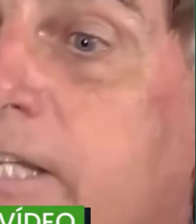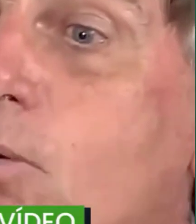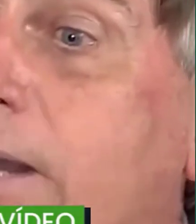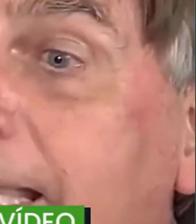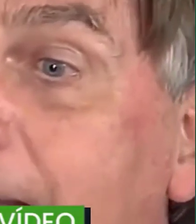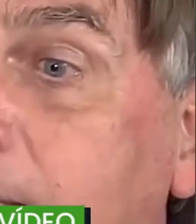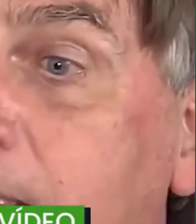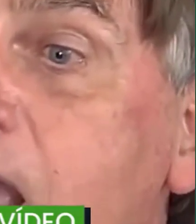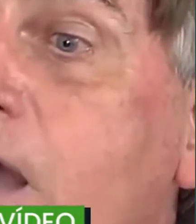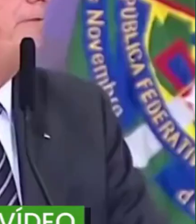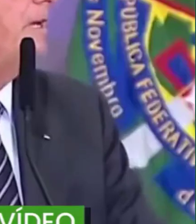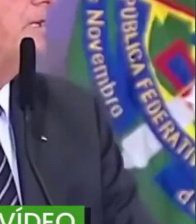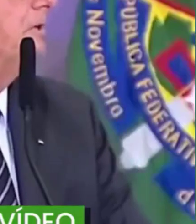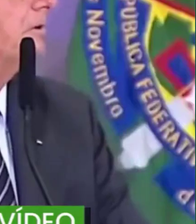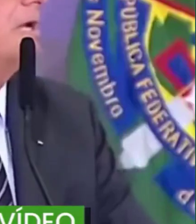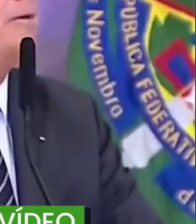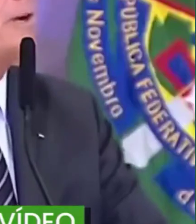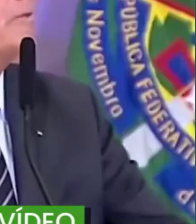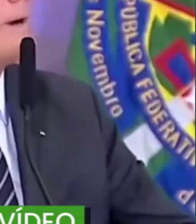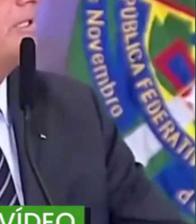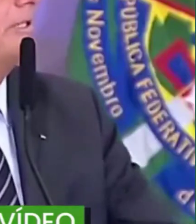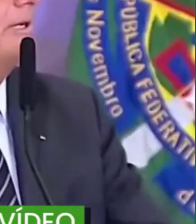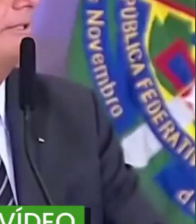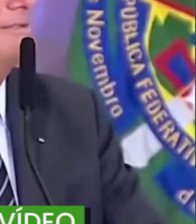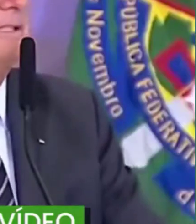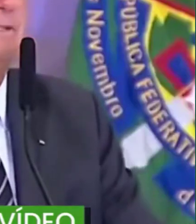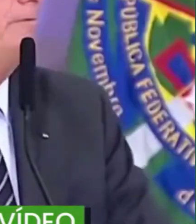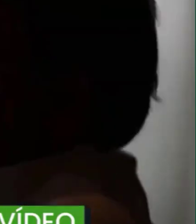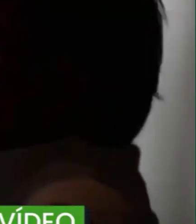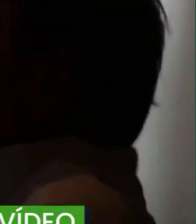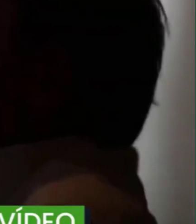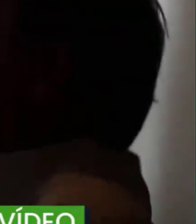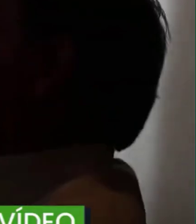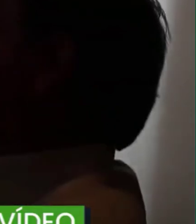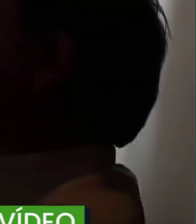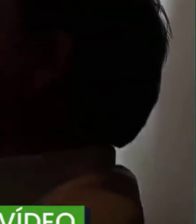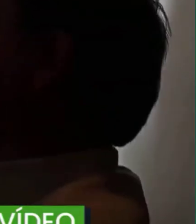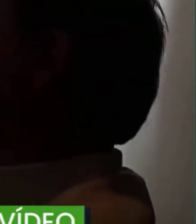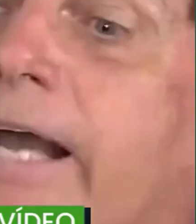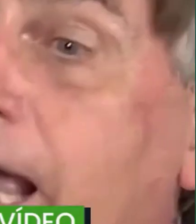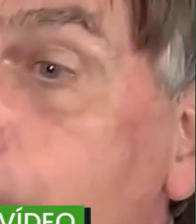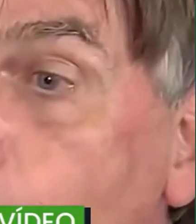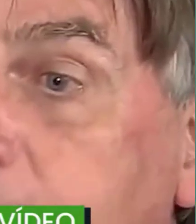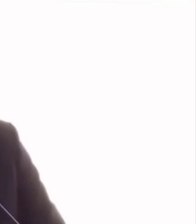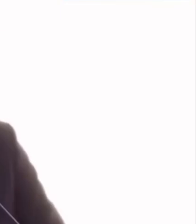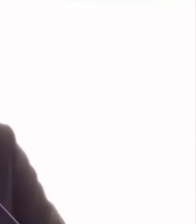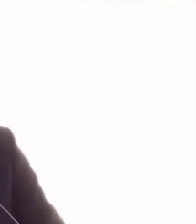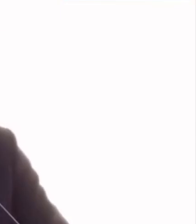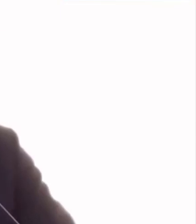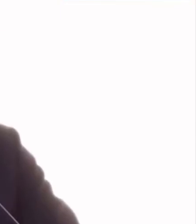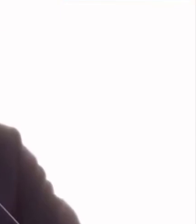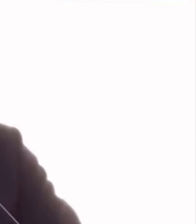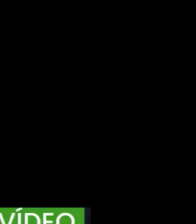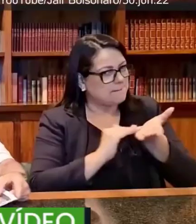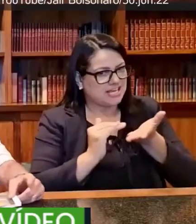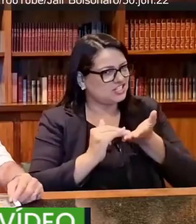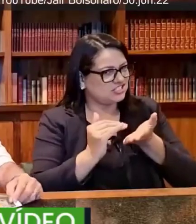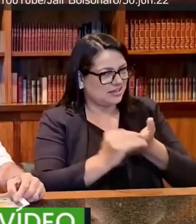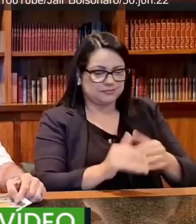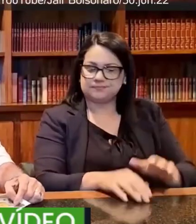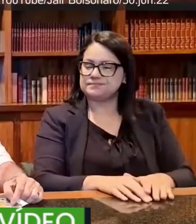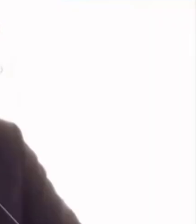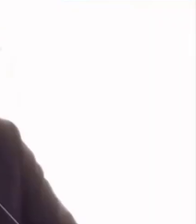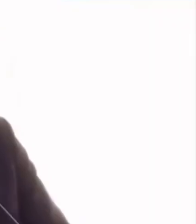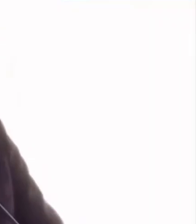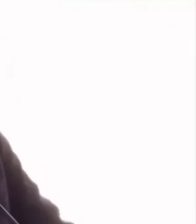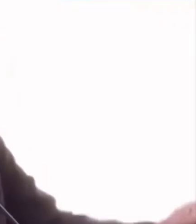Cala a boca, vocês são um canalha. Fake news faz parte da nossa vida. Você não tem por que duvidar do voto. Cala a boca, vocês são um canalha. Lojas